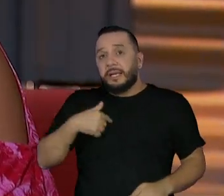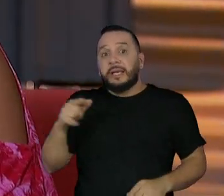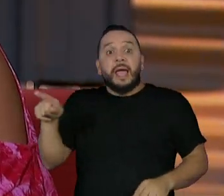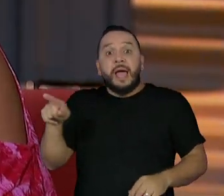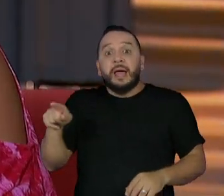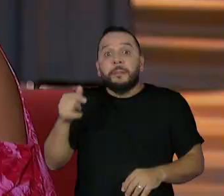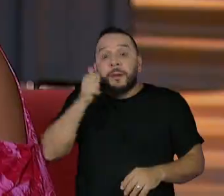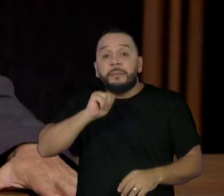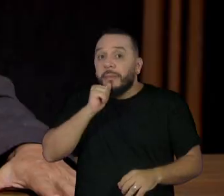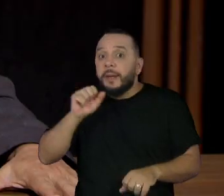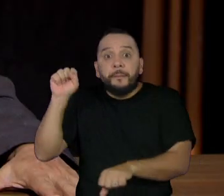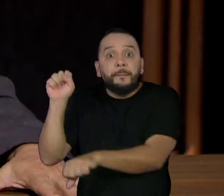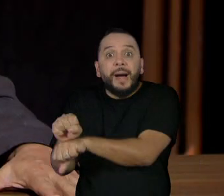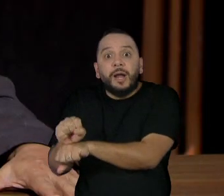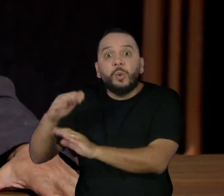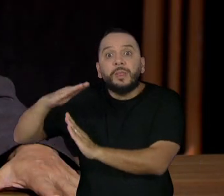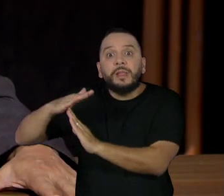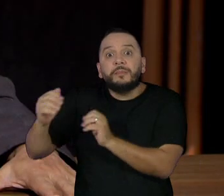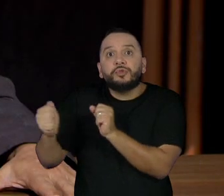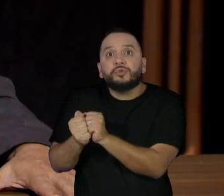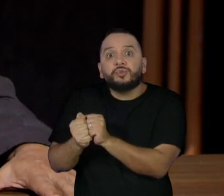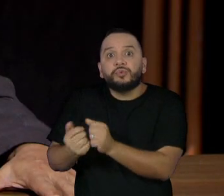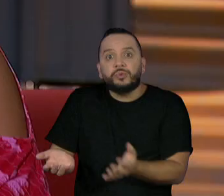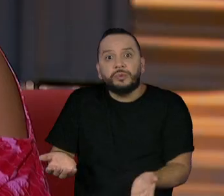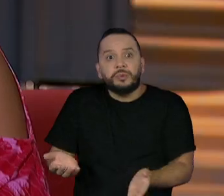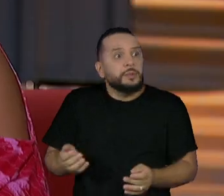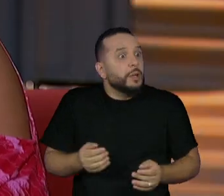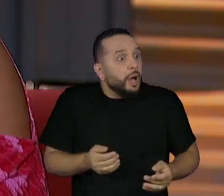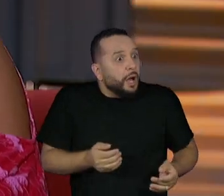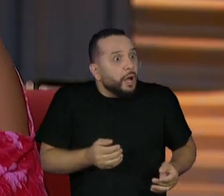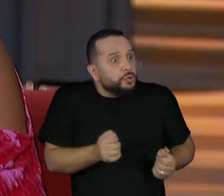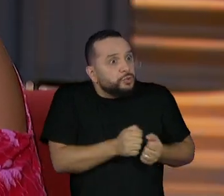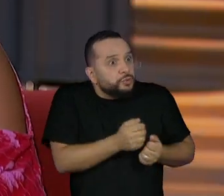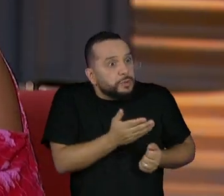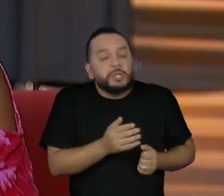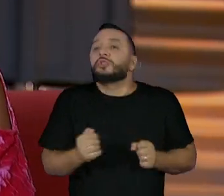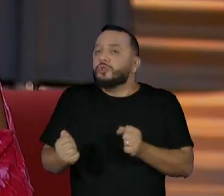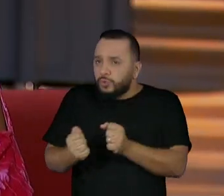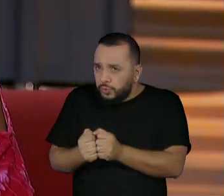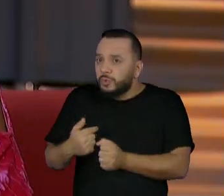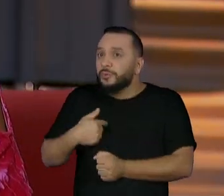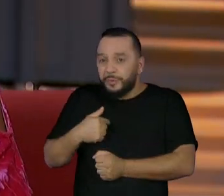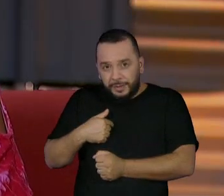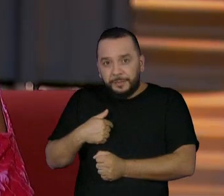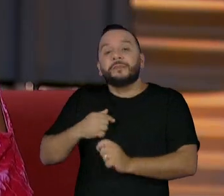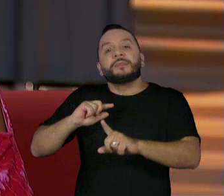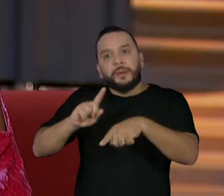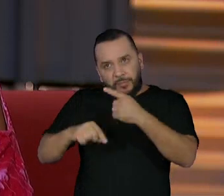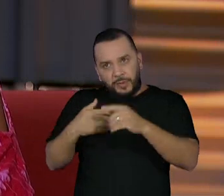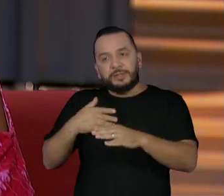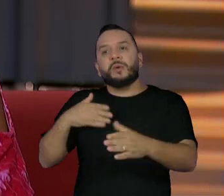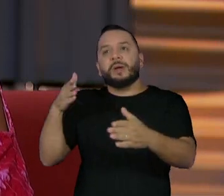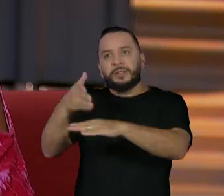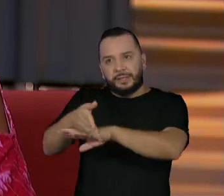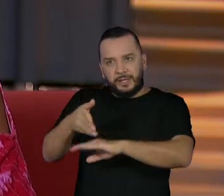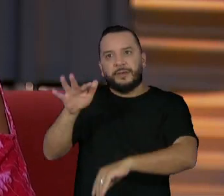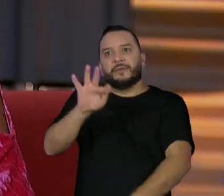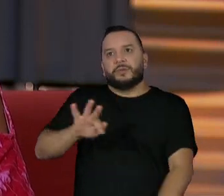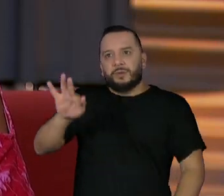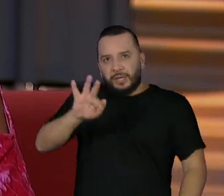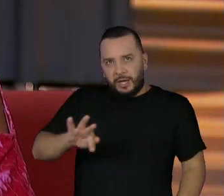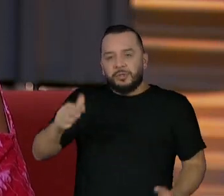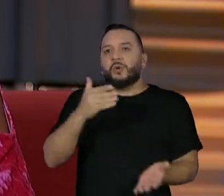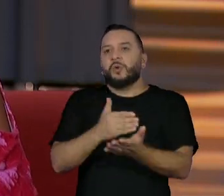junto. Você acredita? Você não foi. Ela parou de ir. E aí, quando eu entrei na faculdade, que eu comecei a militar no